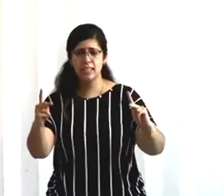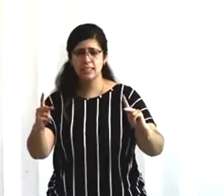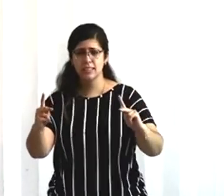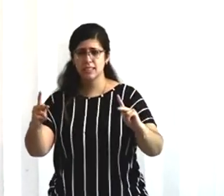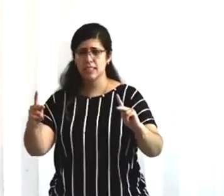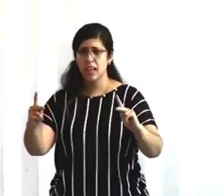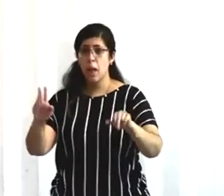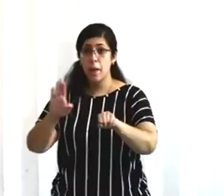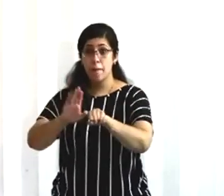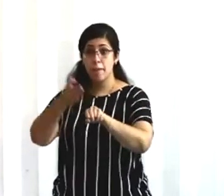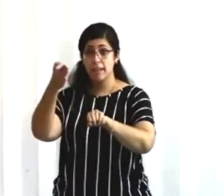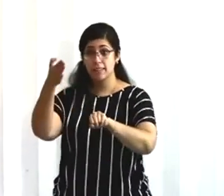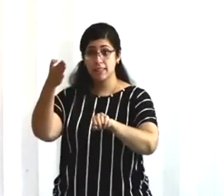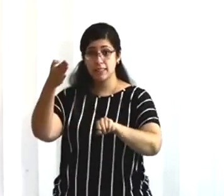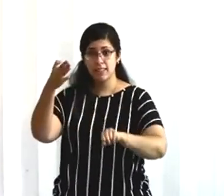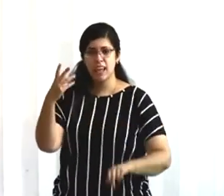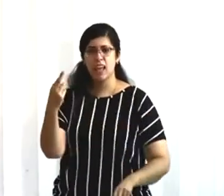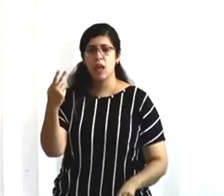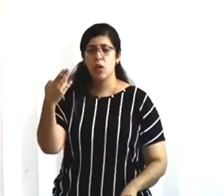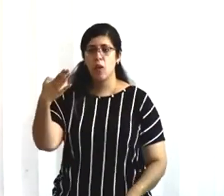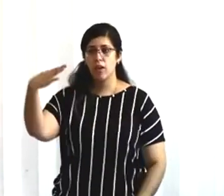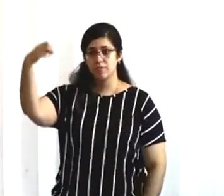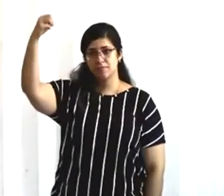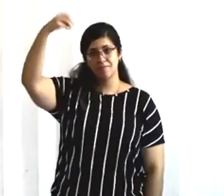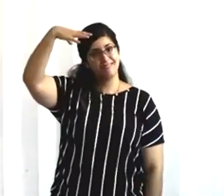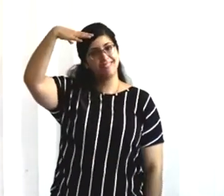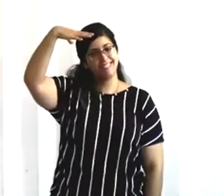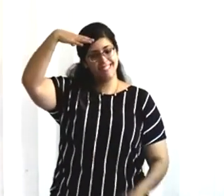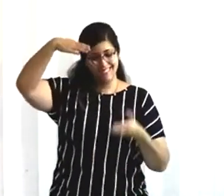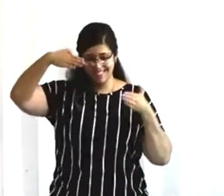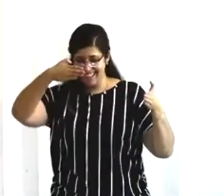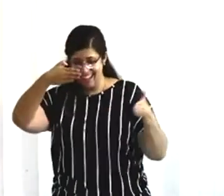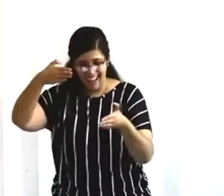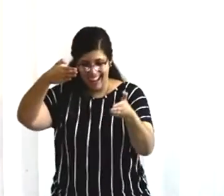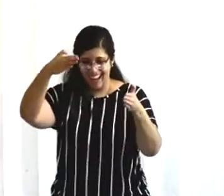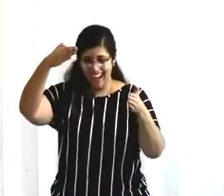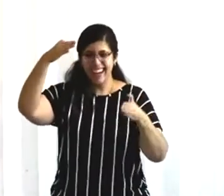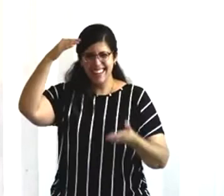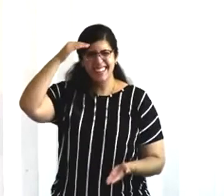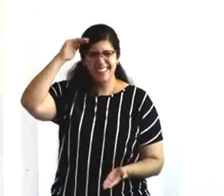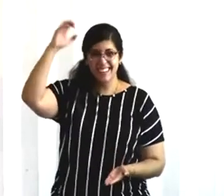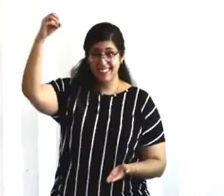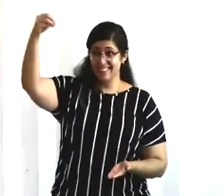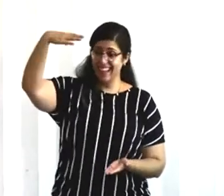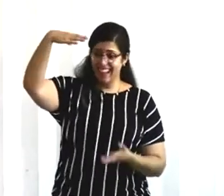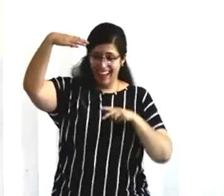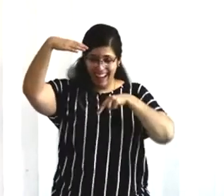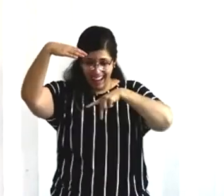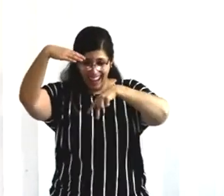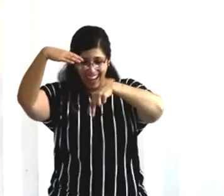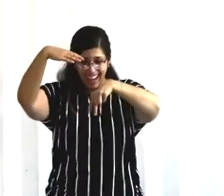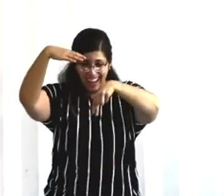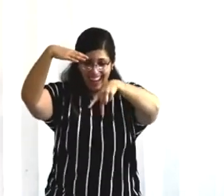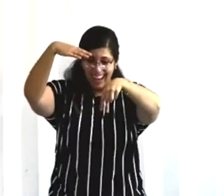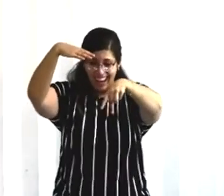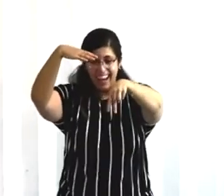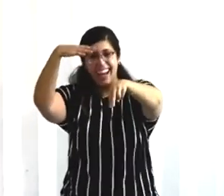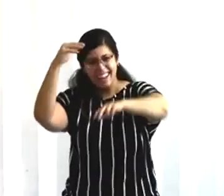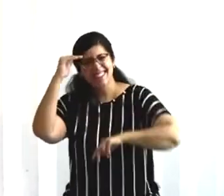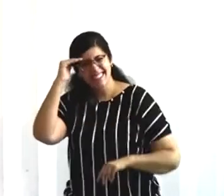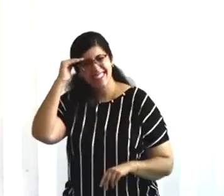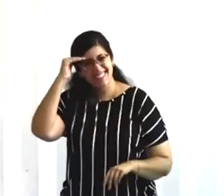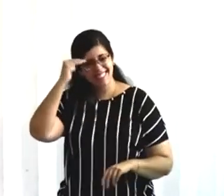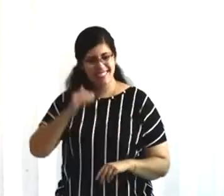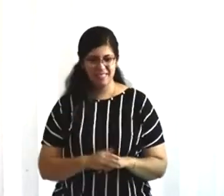lâmpada para iluminar os nossos caminhos, é a luz para nos direcionar diante daquilo